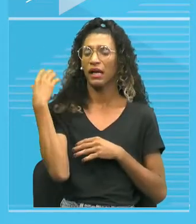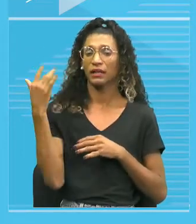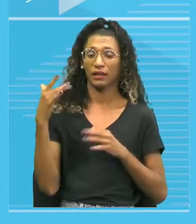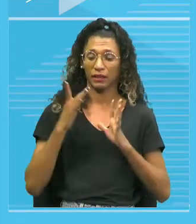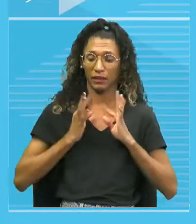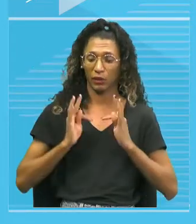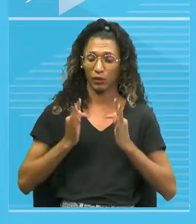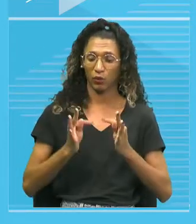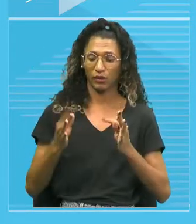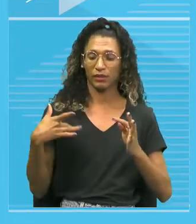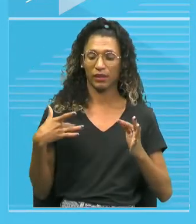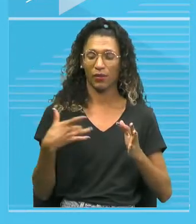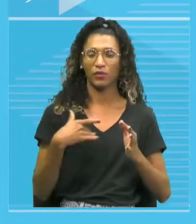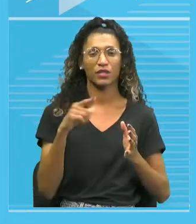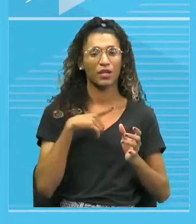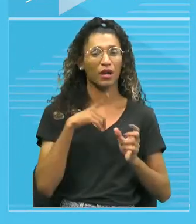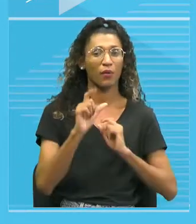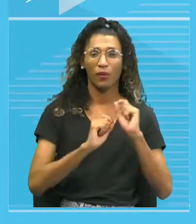termos de